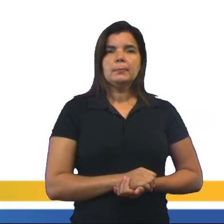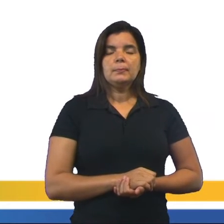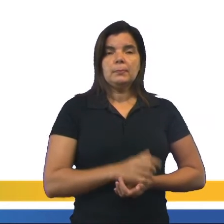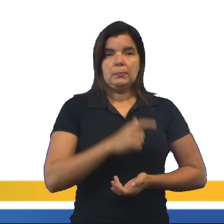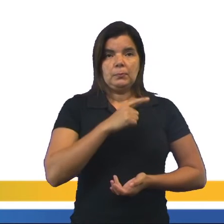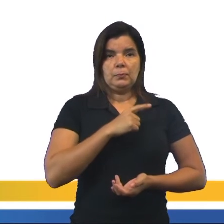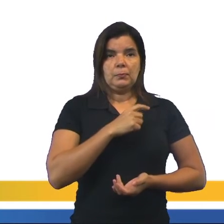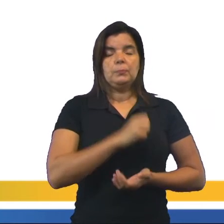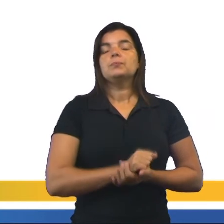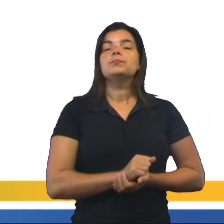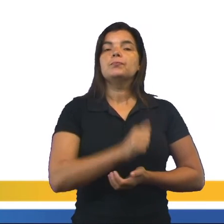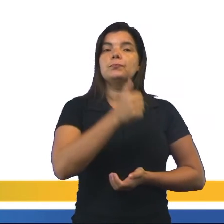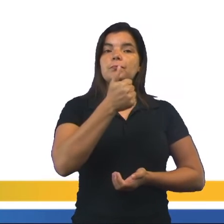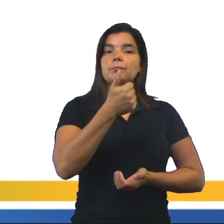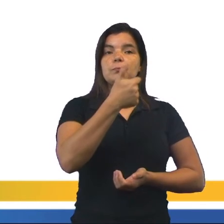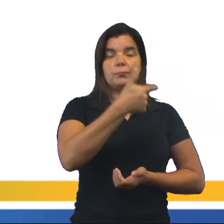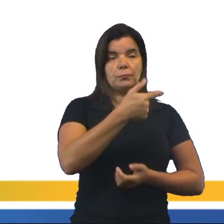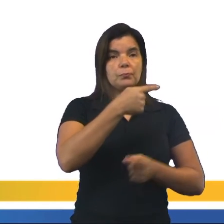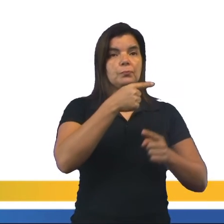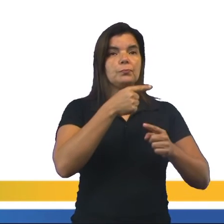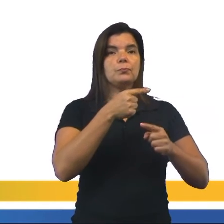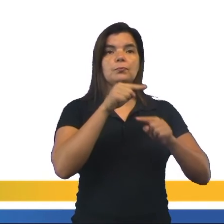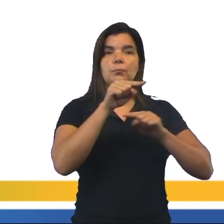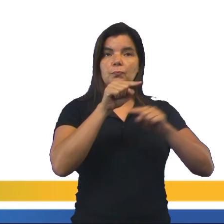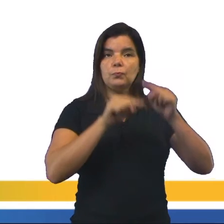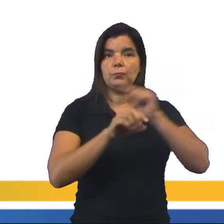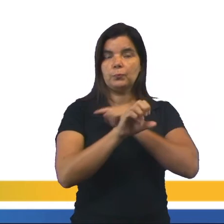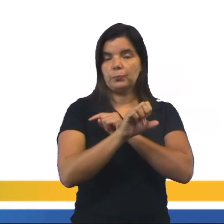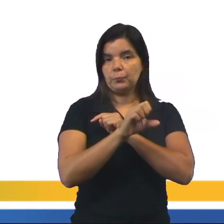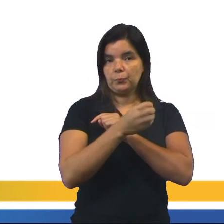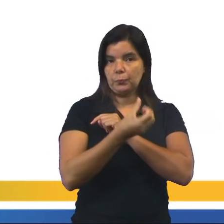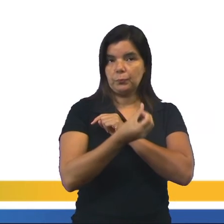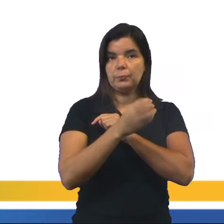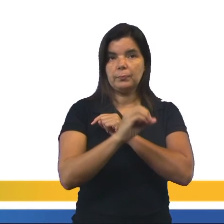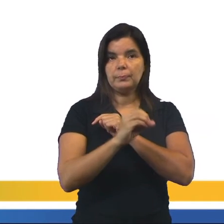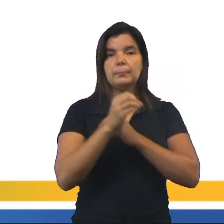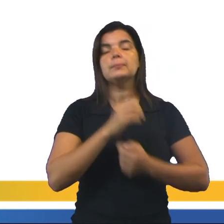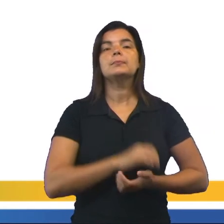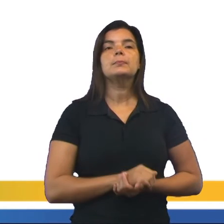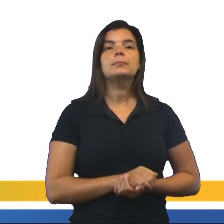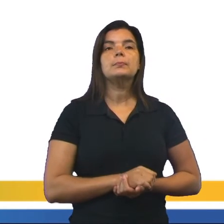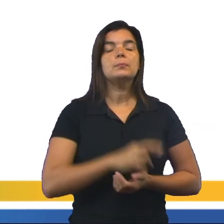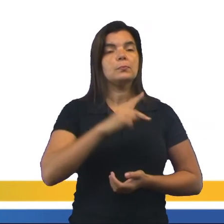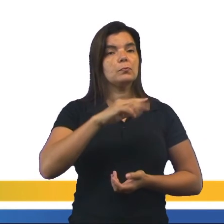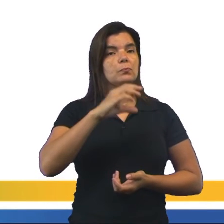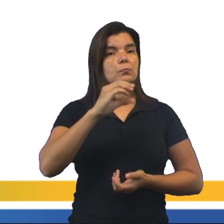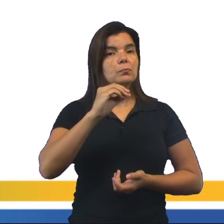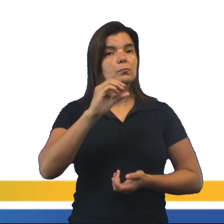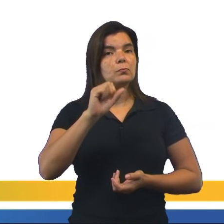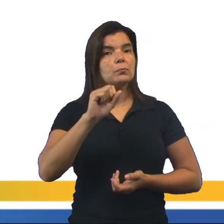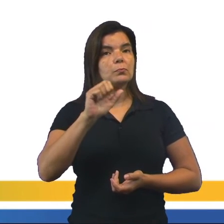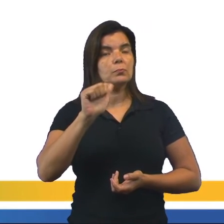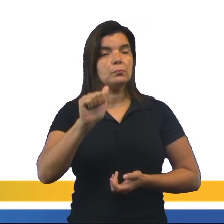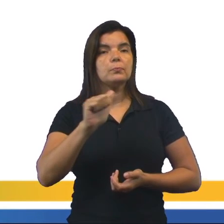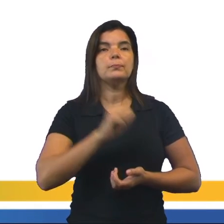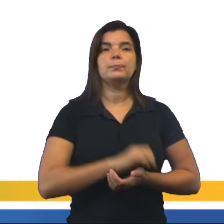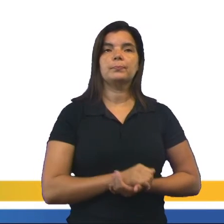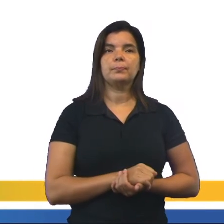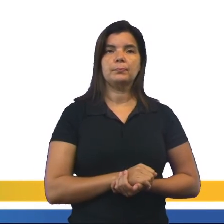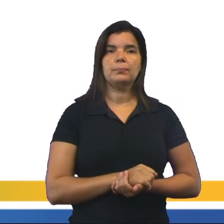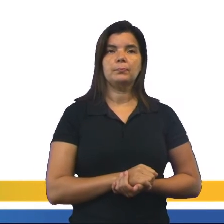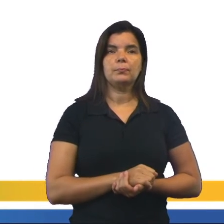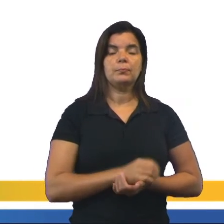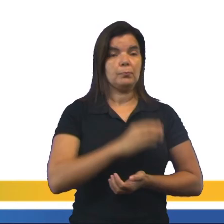Onde vai ficar 12 sobre 60, ou seja, 12 dividido para 60, que é igual a cosseno de